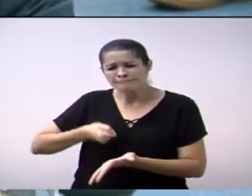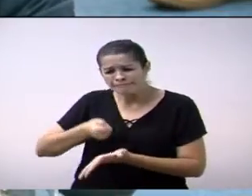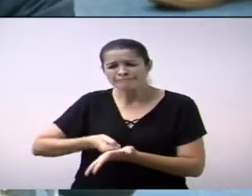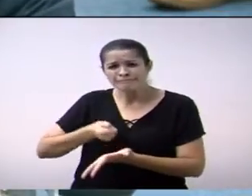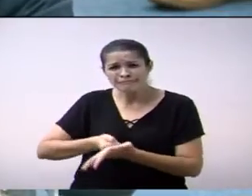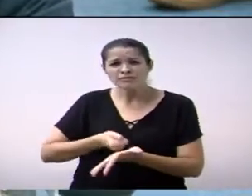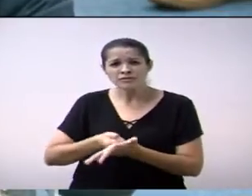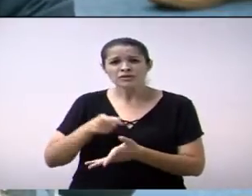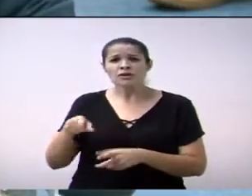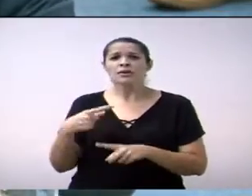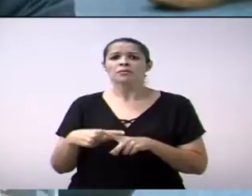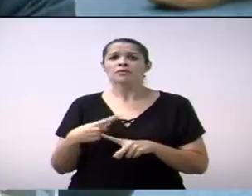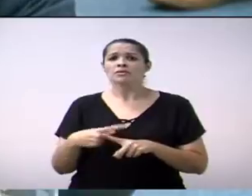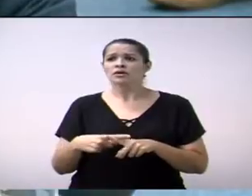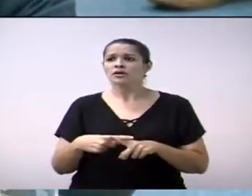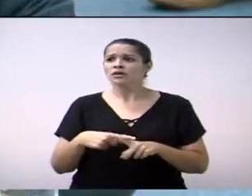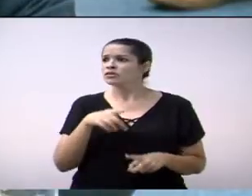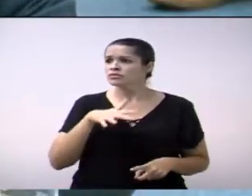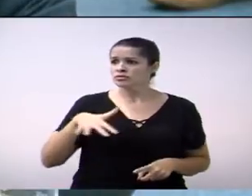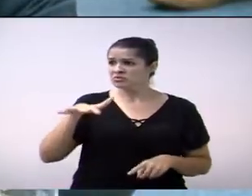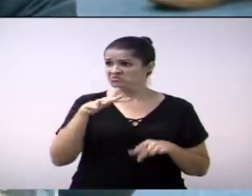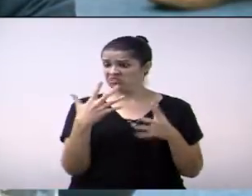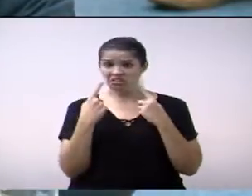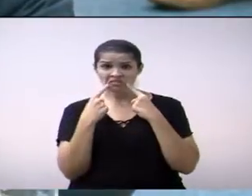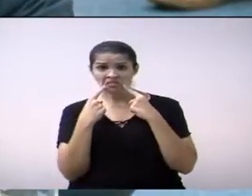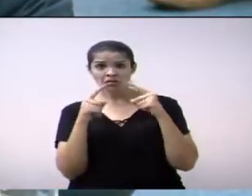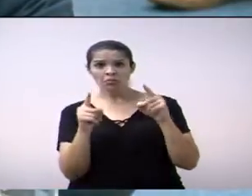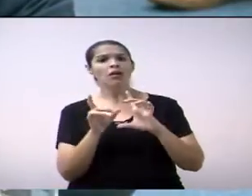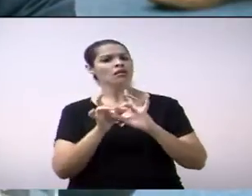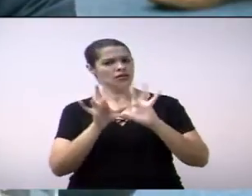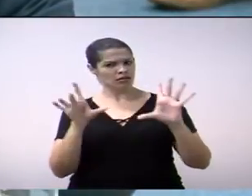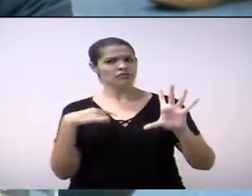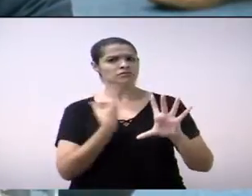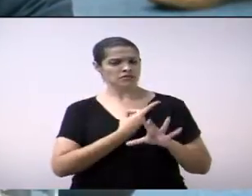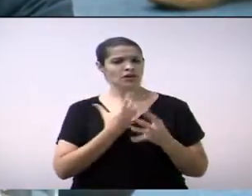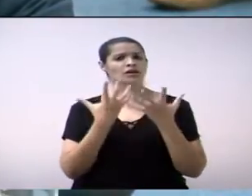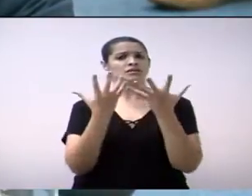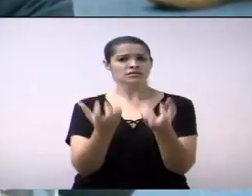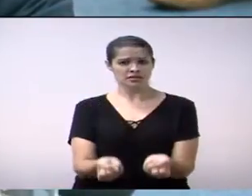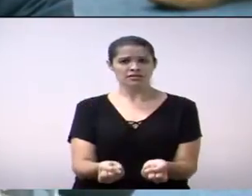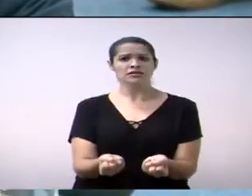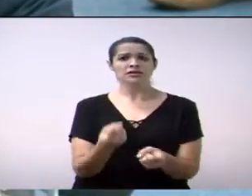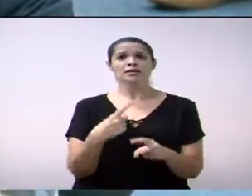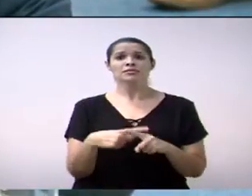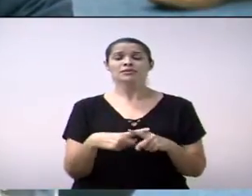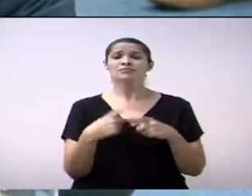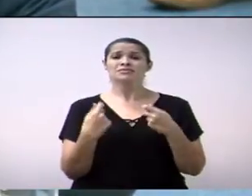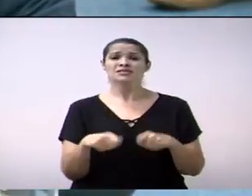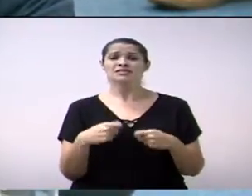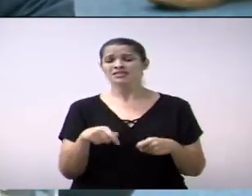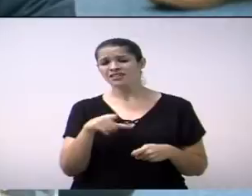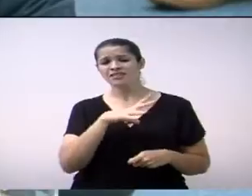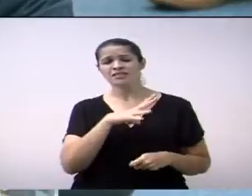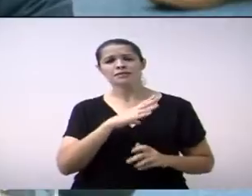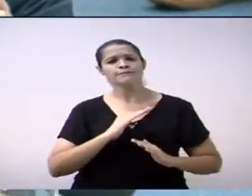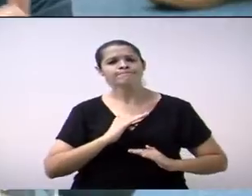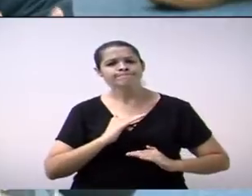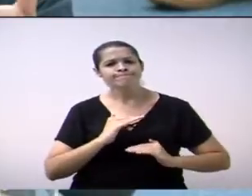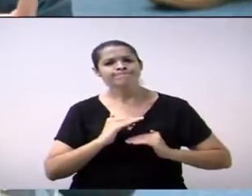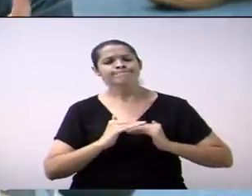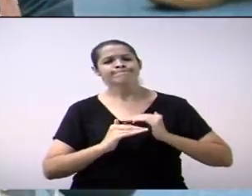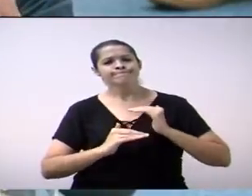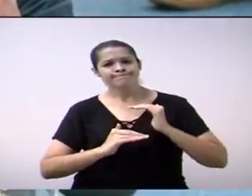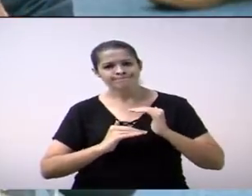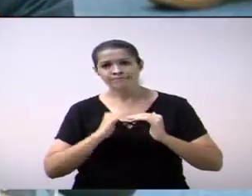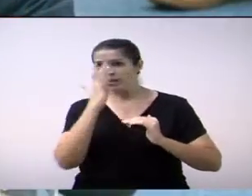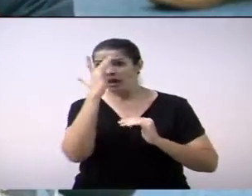que toda a crítica construtiva é de importância, de grande relevância para o nosso município, para que a cidade comece, né, passou o